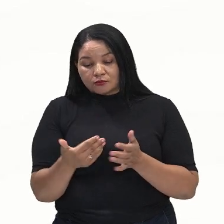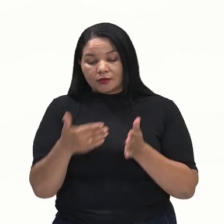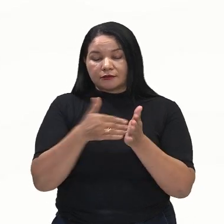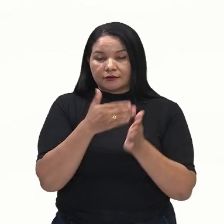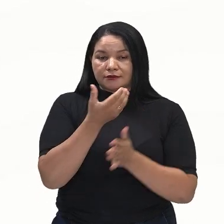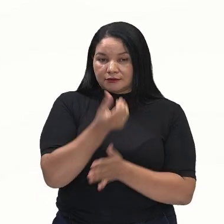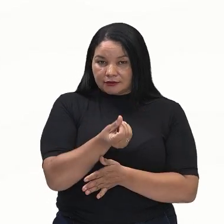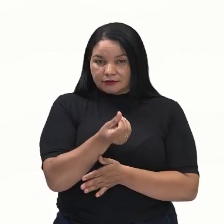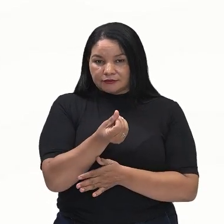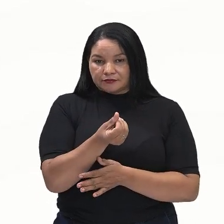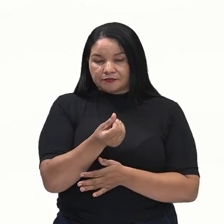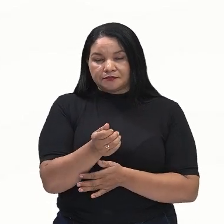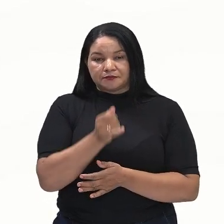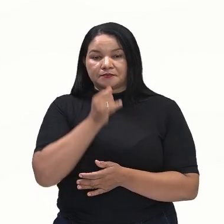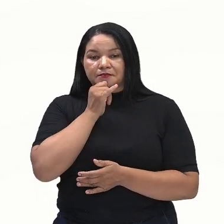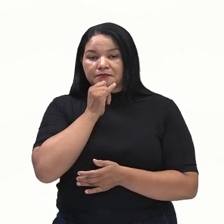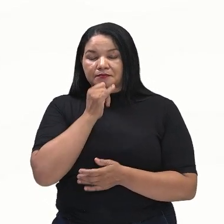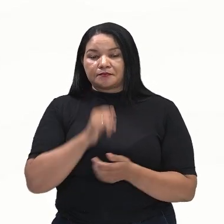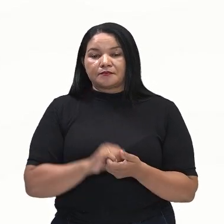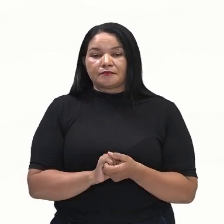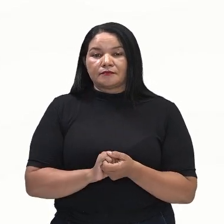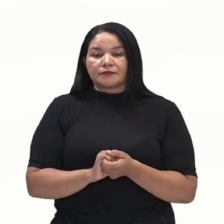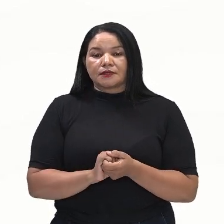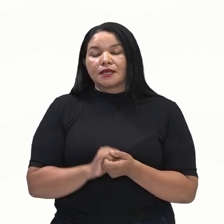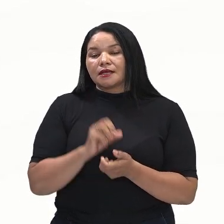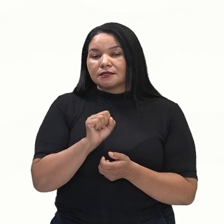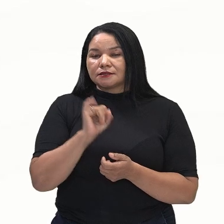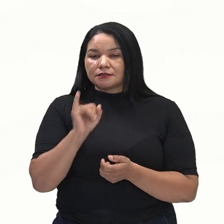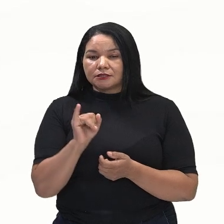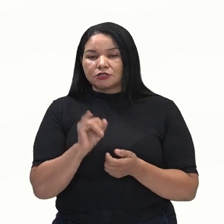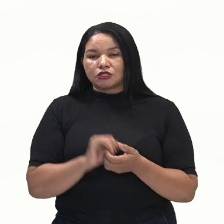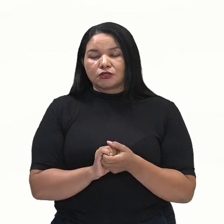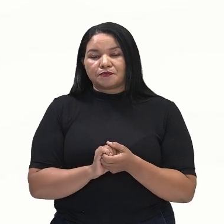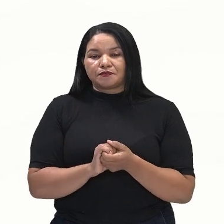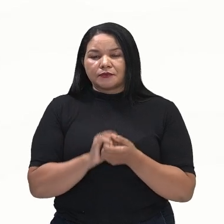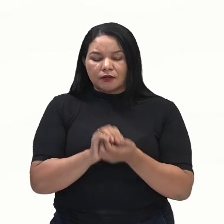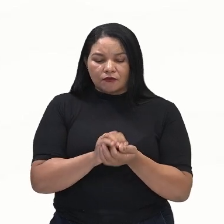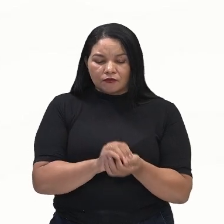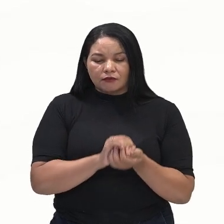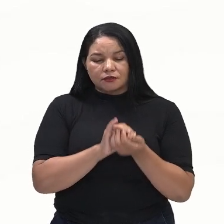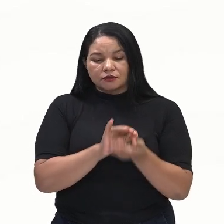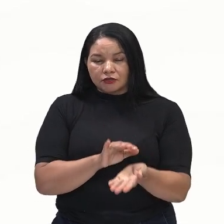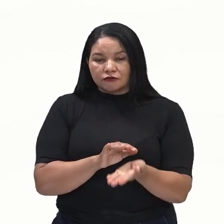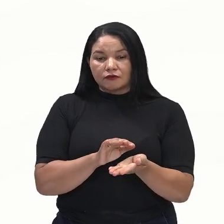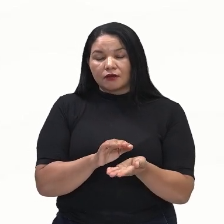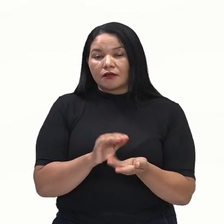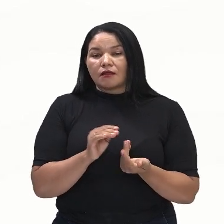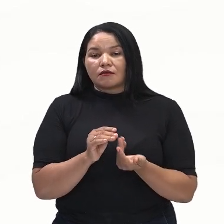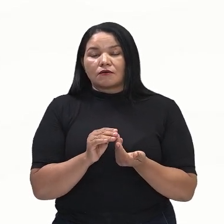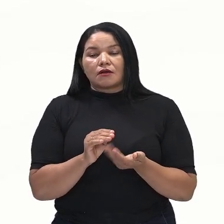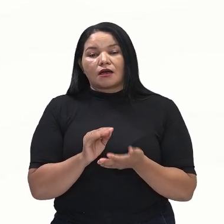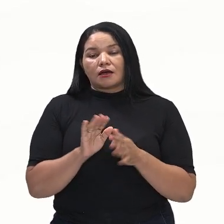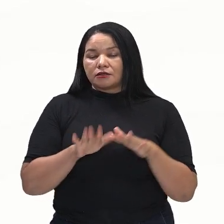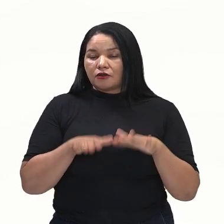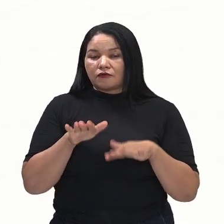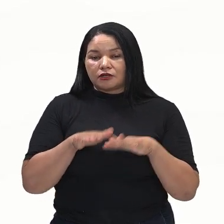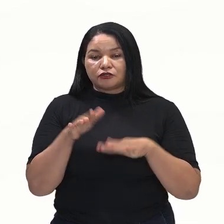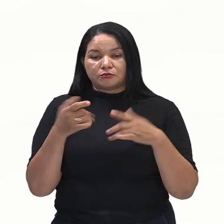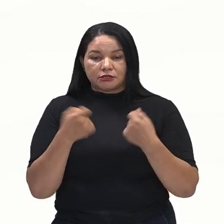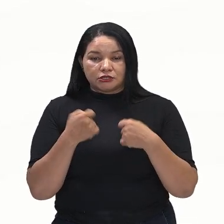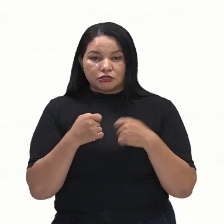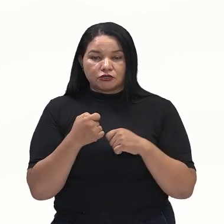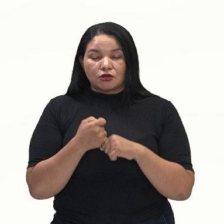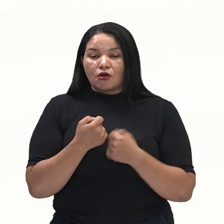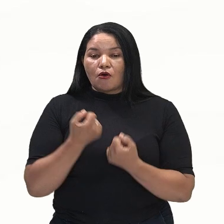se um evento qualquer pedir que, ao lançar um dado, você tenha que obter um número maior